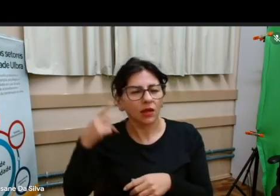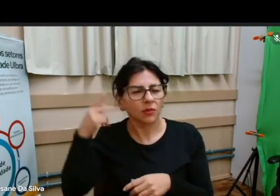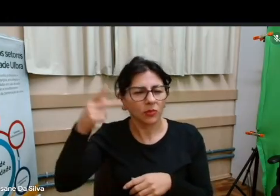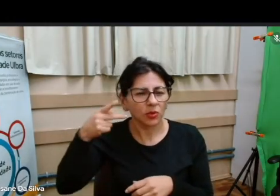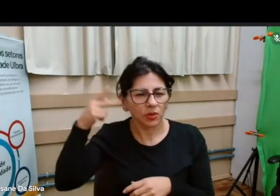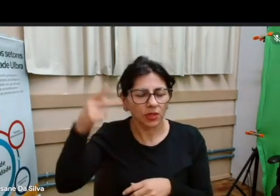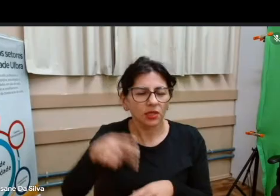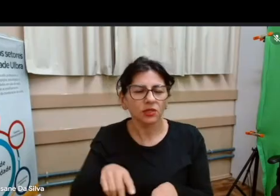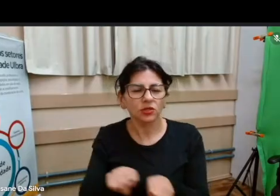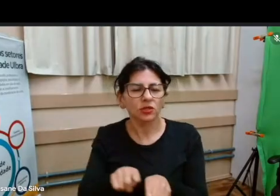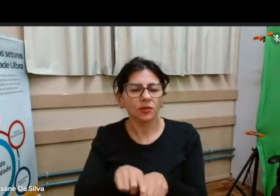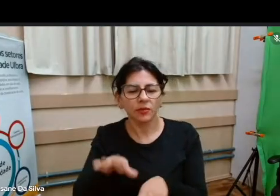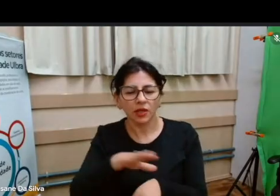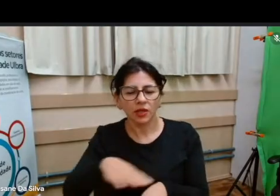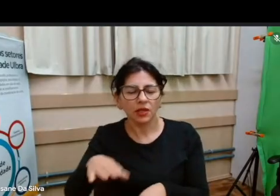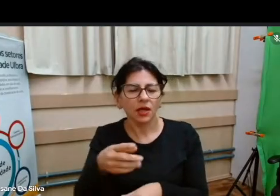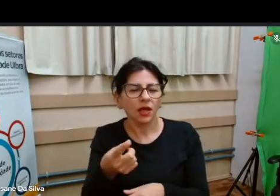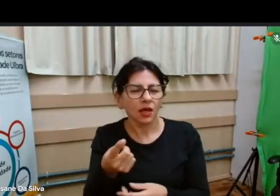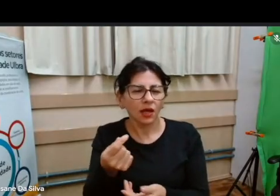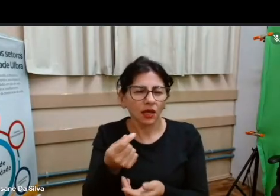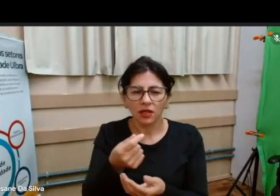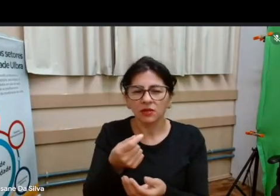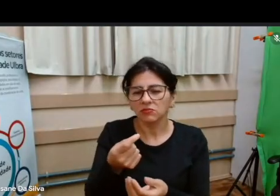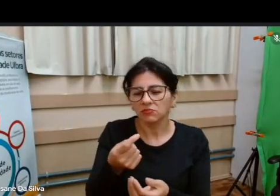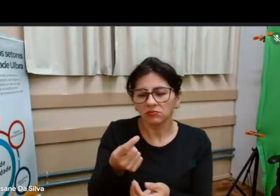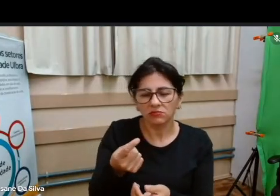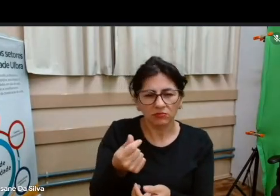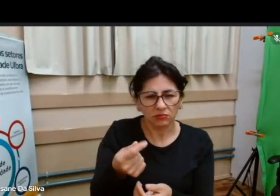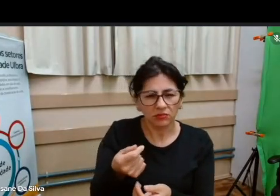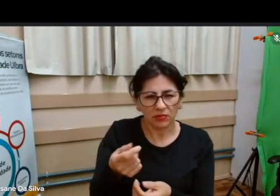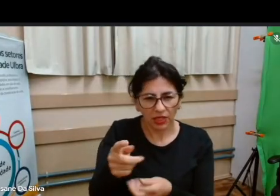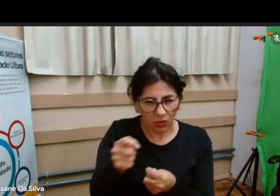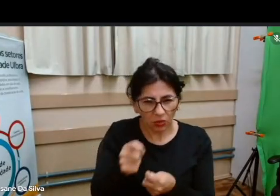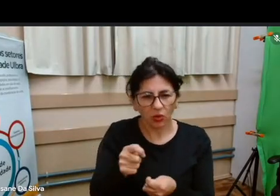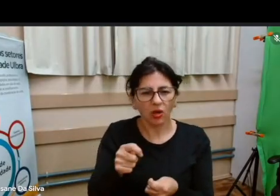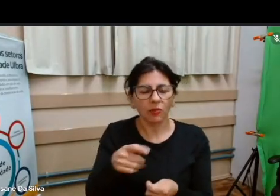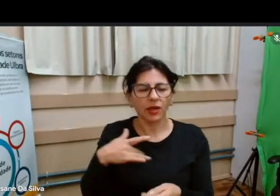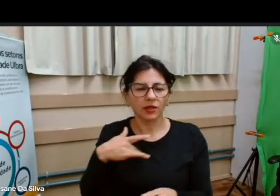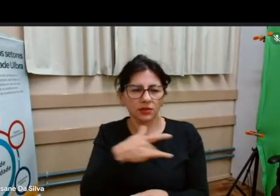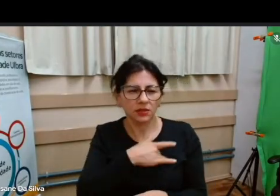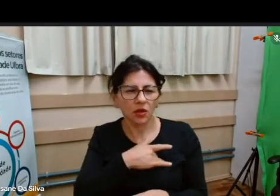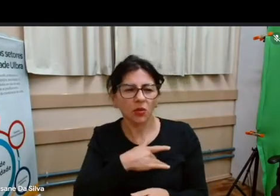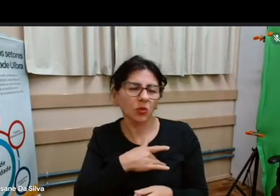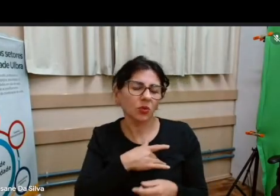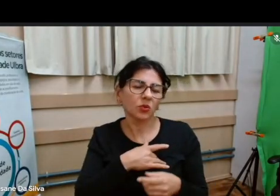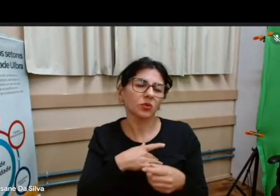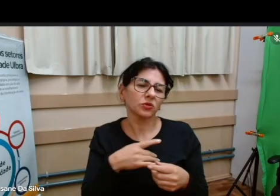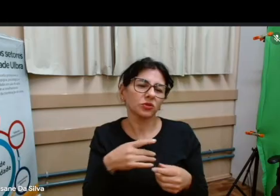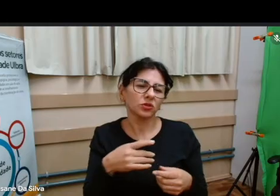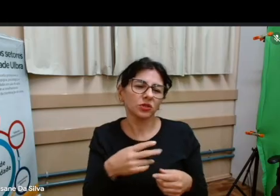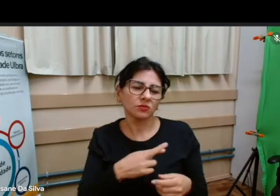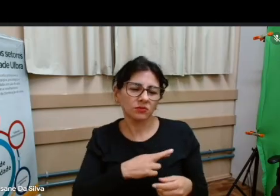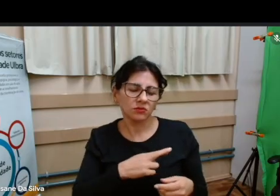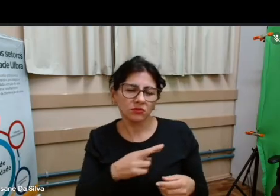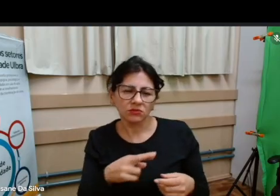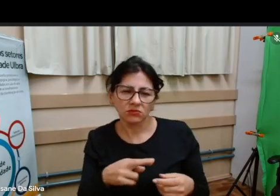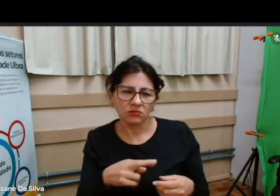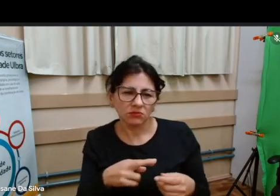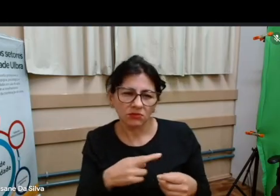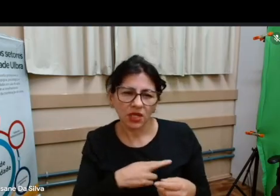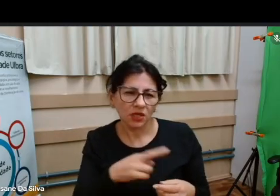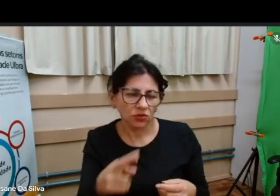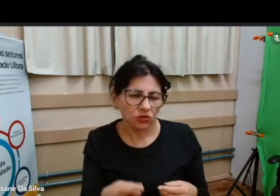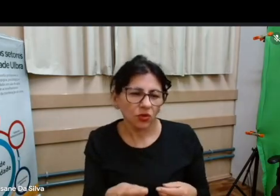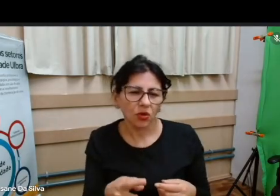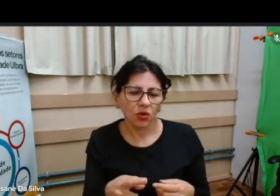com o campo econômico com o campo da saúde com o campo religioso né todo um crescimento que